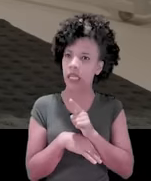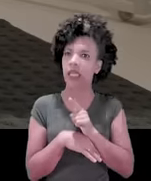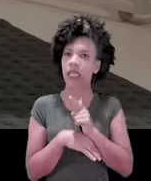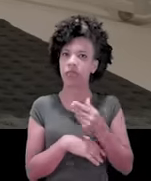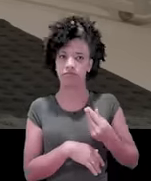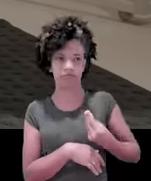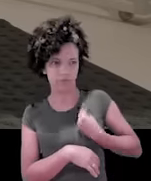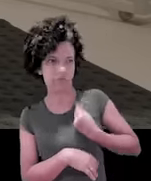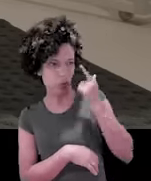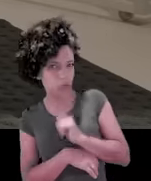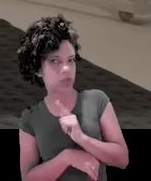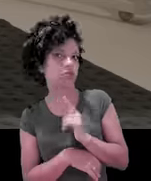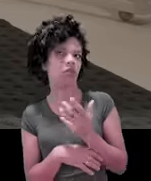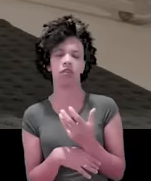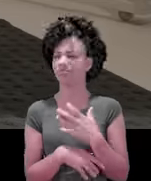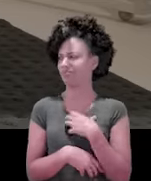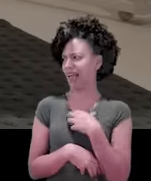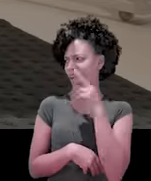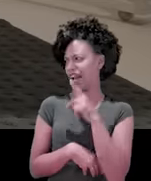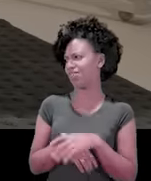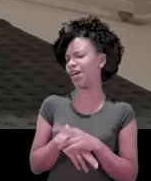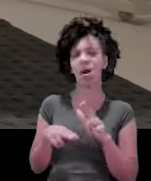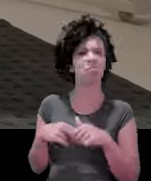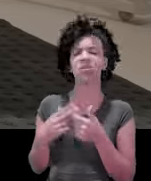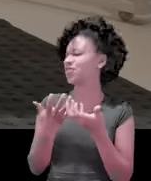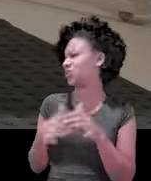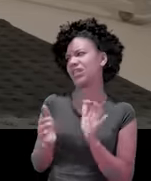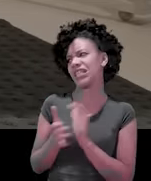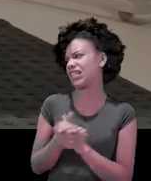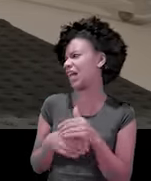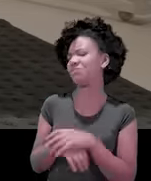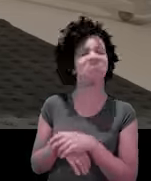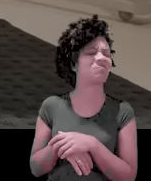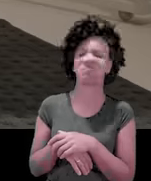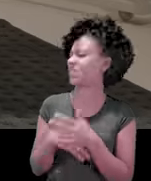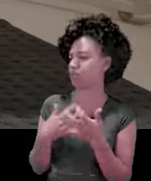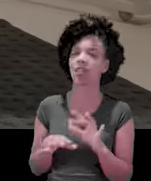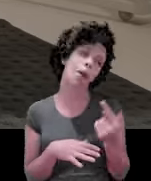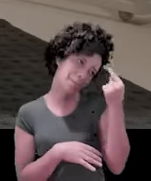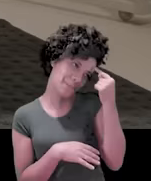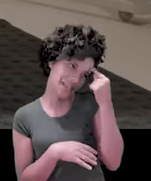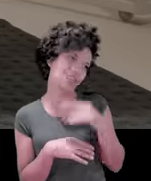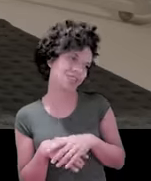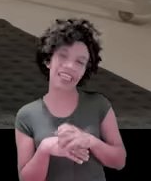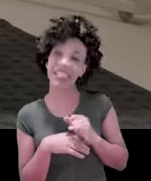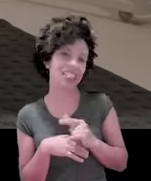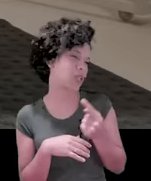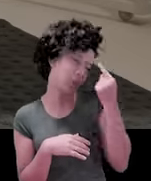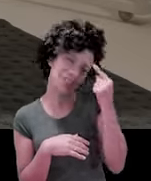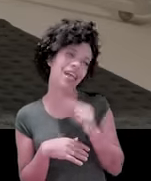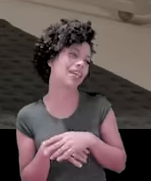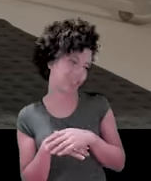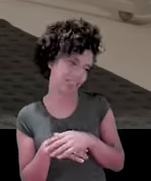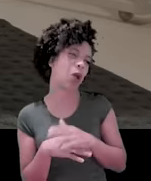eu tenho que tirar o que frieza maluco Você não é casado não eu penso muito né você não pensar que eu tinha